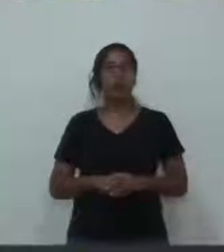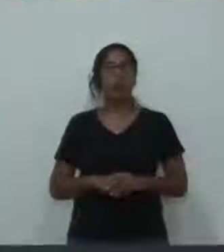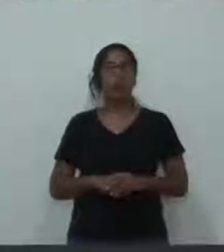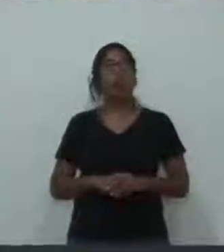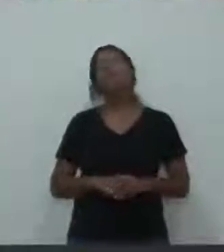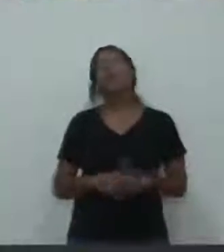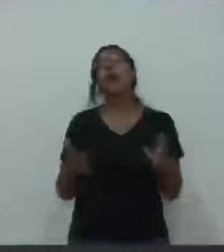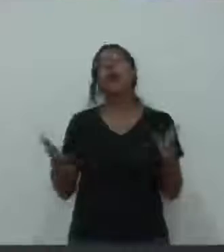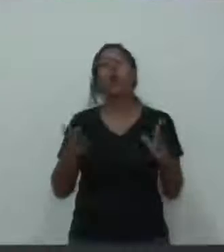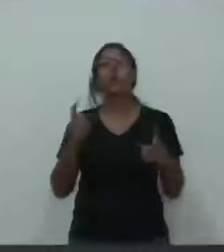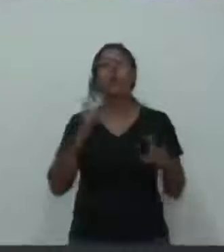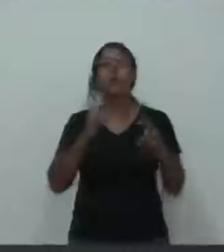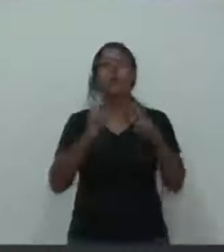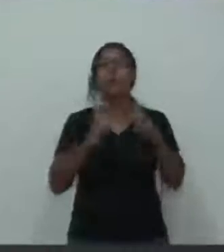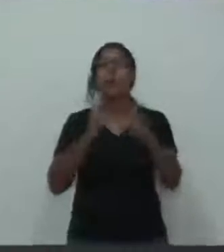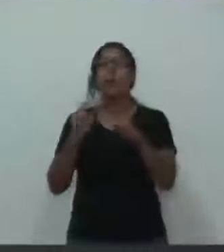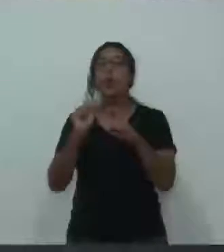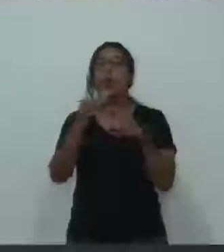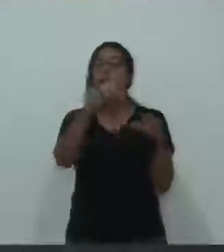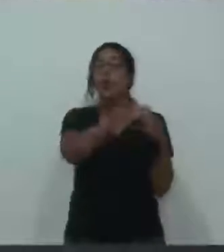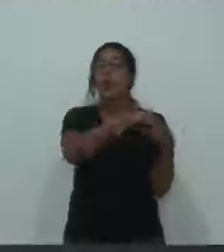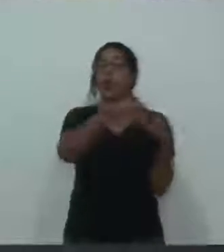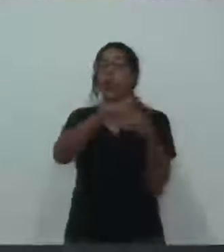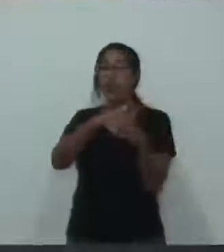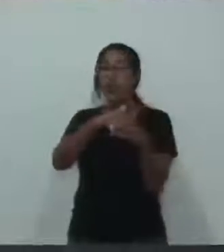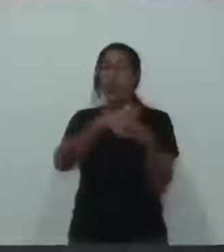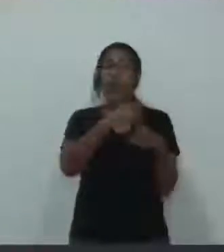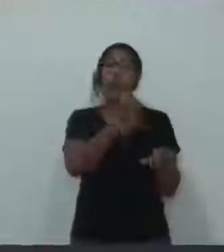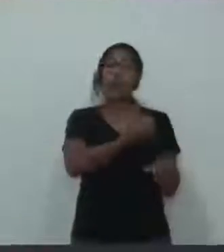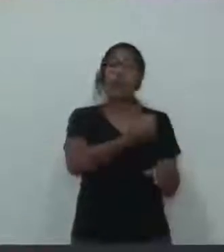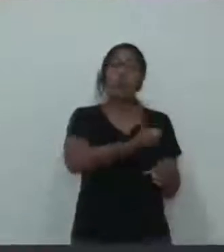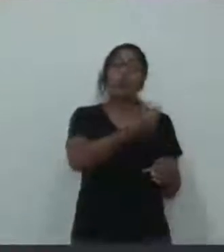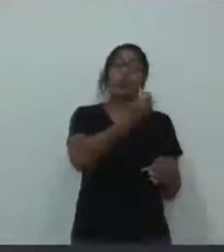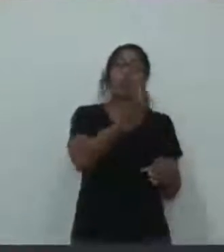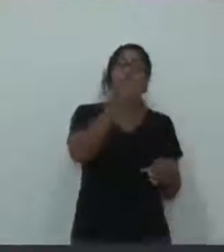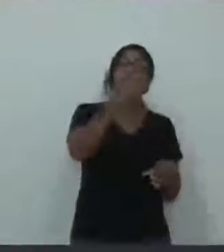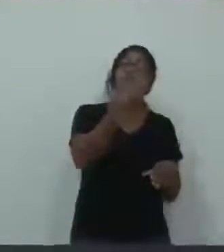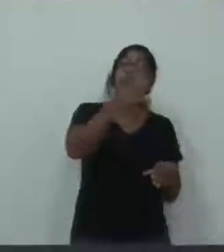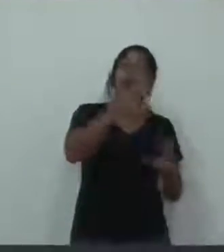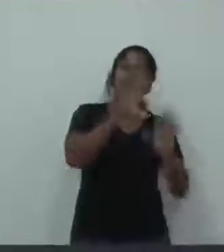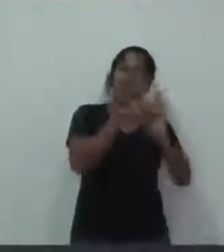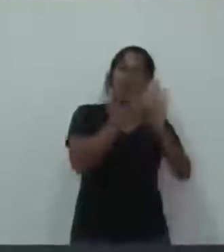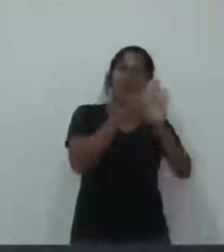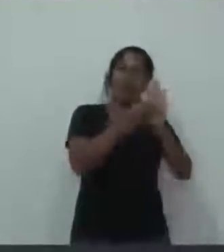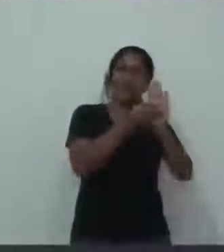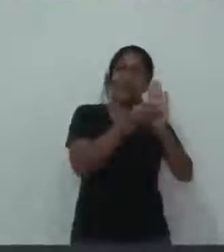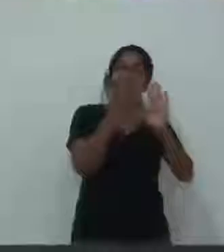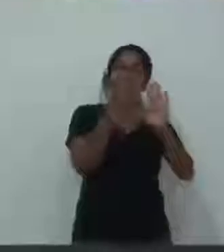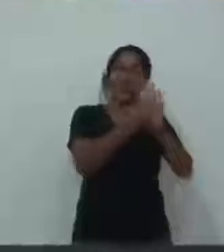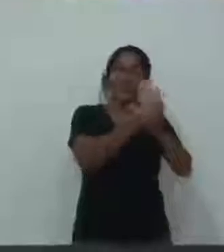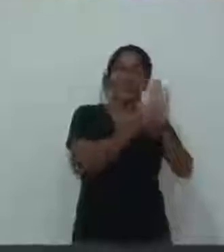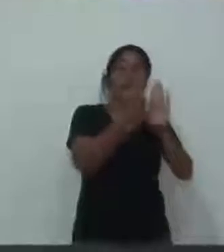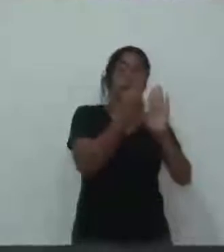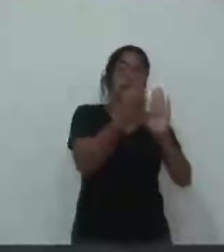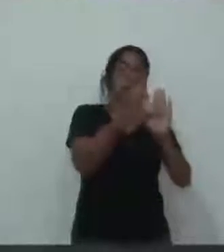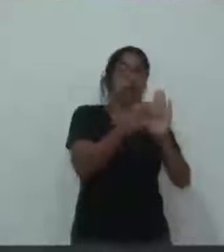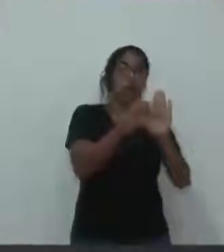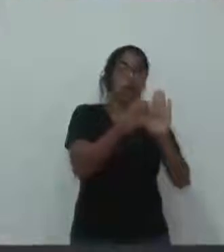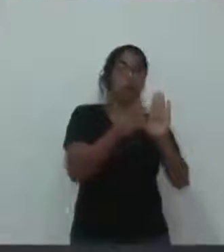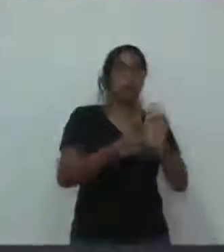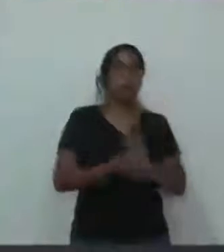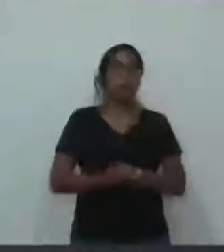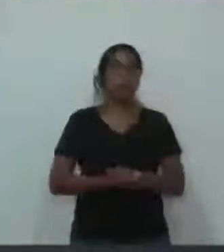Está em discussão única a emenda supressiva número 19 ao projeto de lei complementar número 2/2019. Essa 19, que eu vou no banheiro,